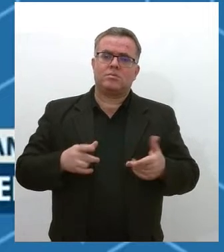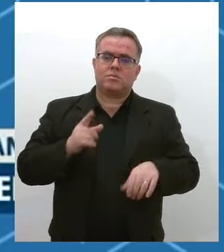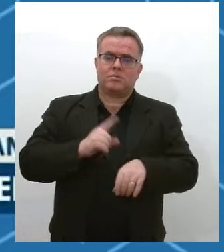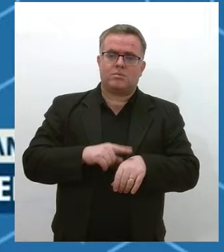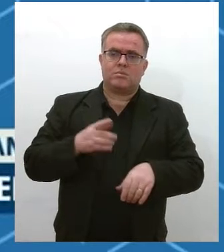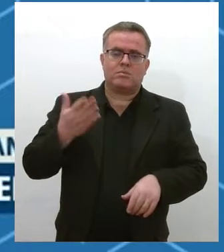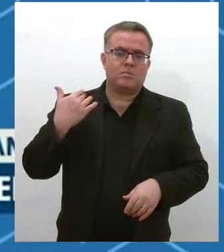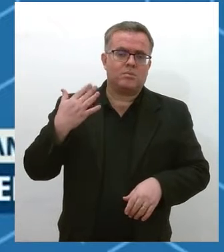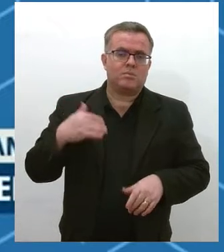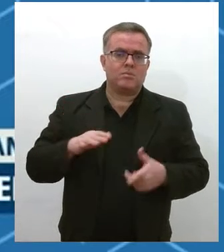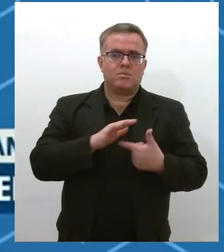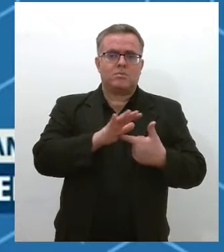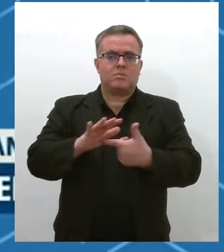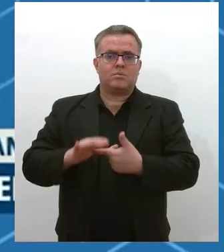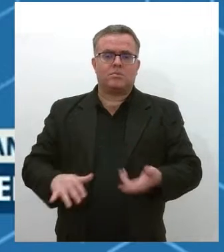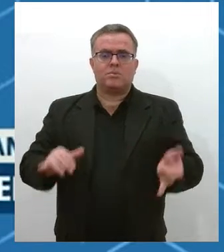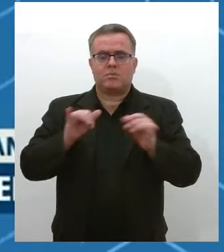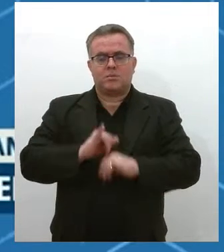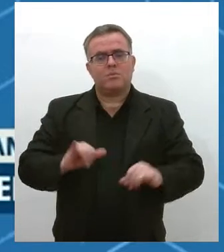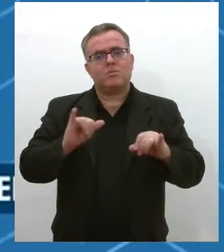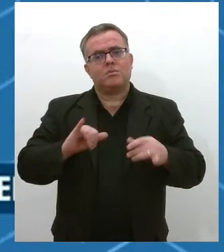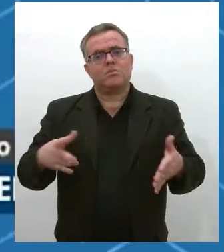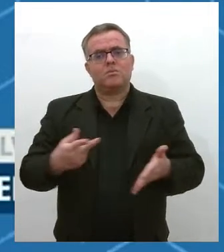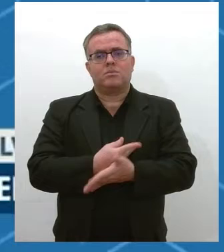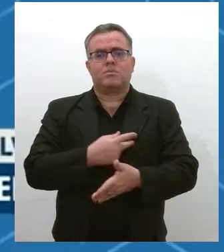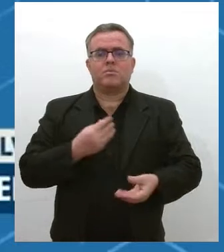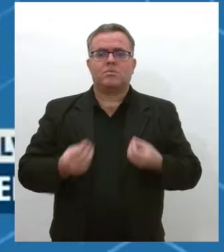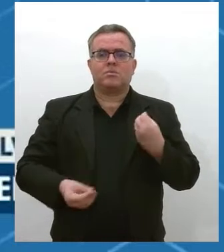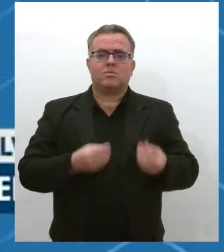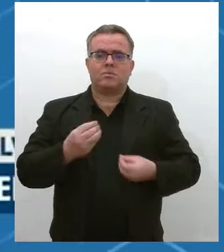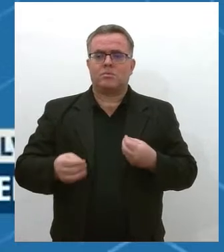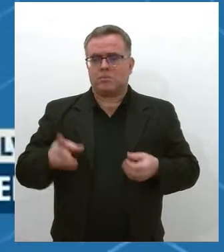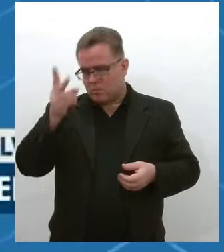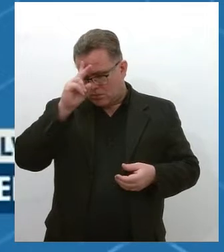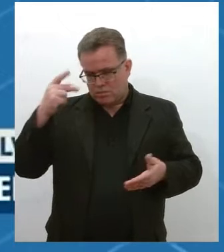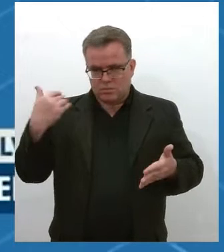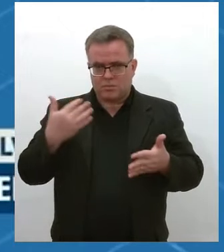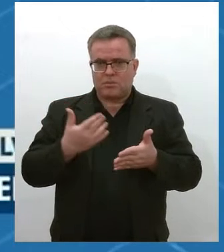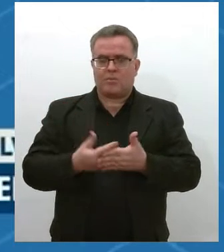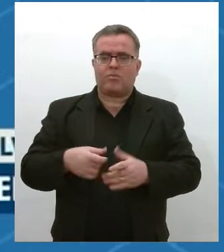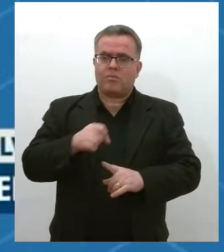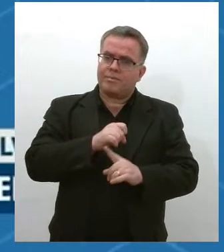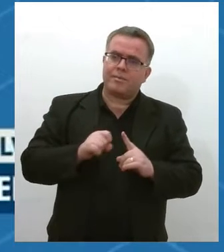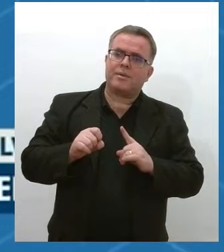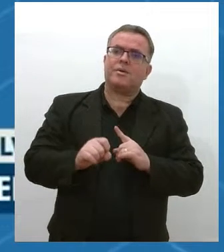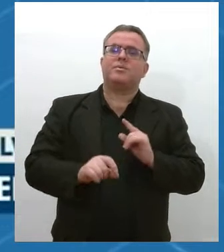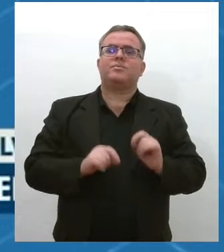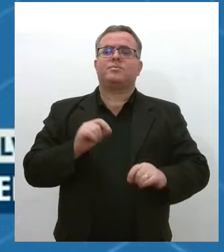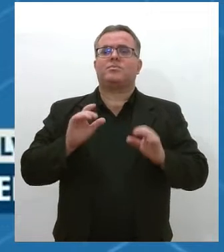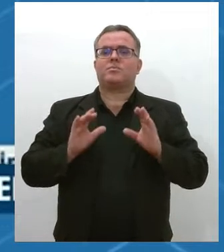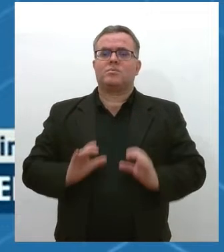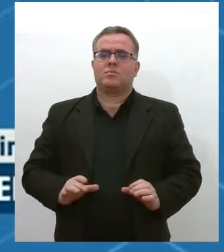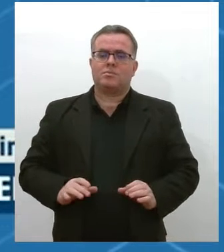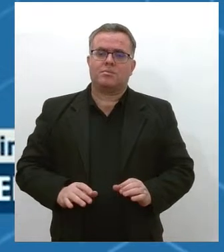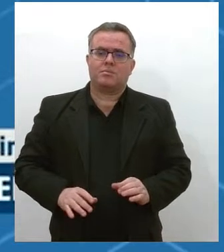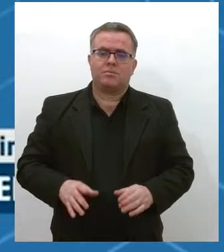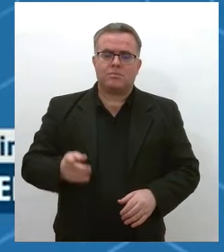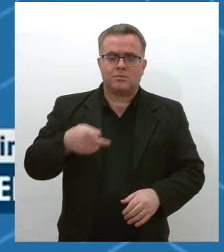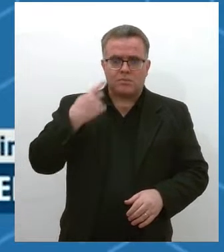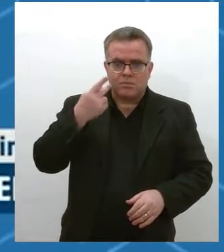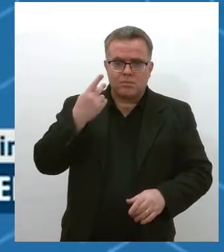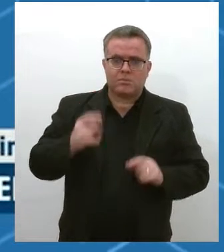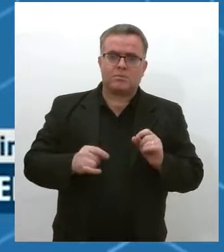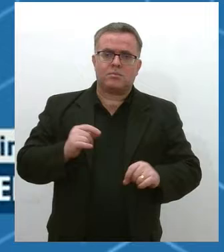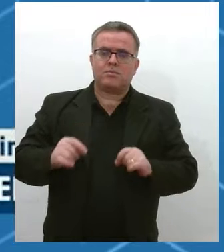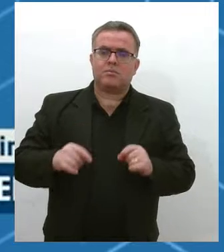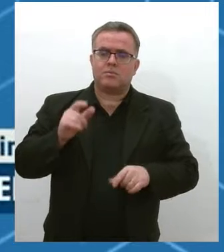oferecem informações sobre a conjuntura histórica, a sociedade e o comportamento político da grande população